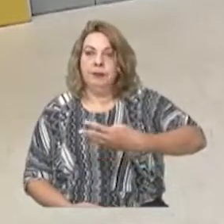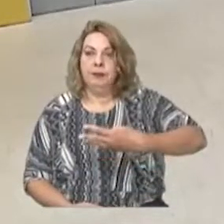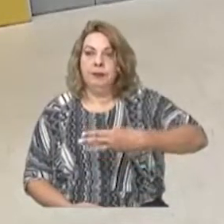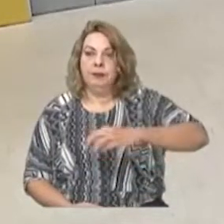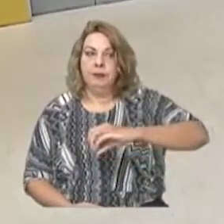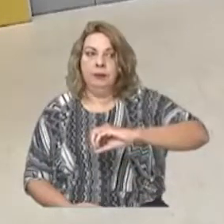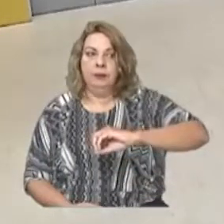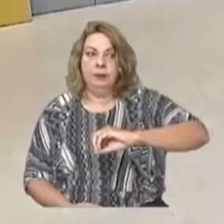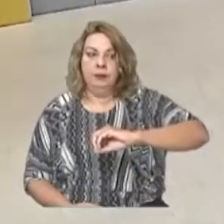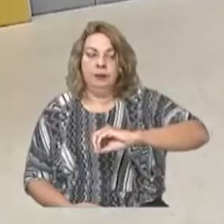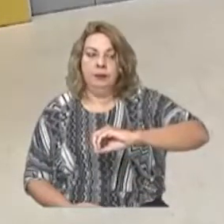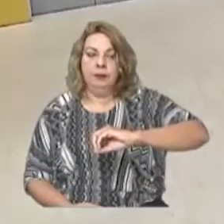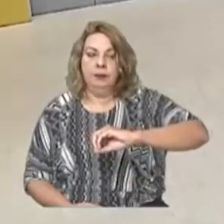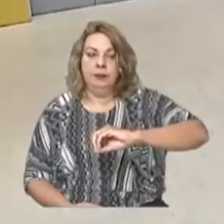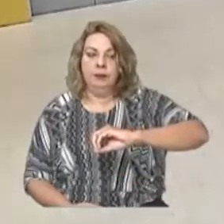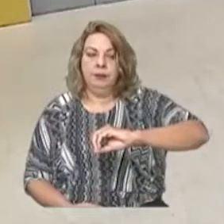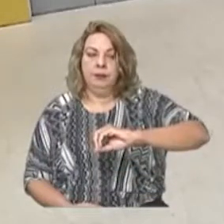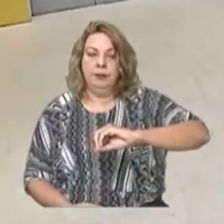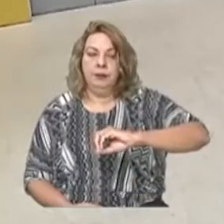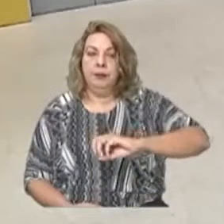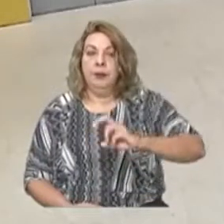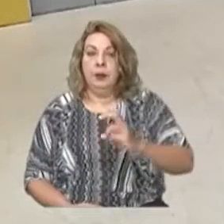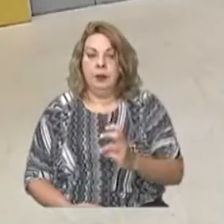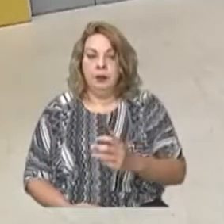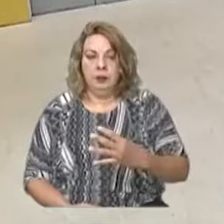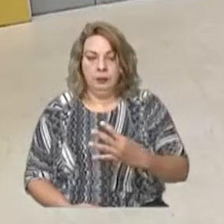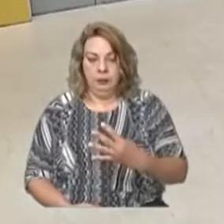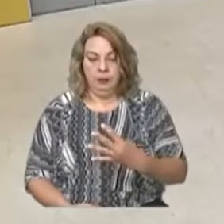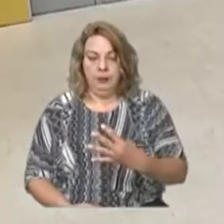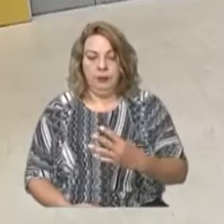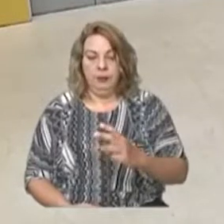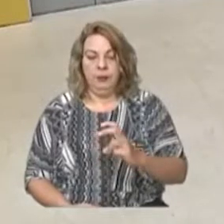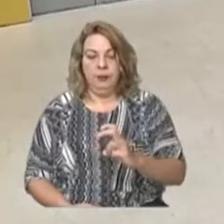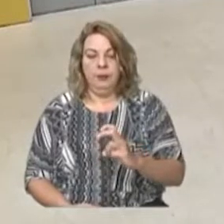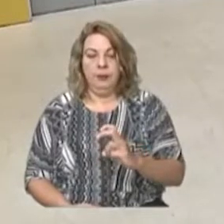valendo R$5.000. Olha o 54.